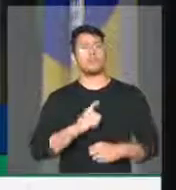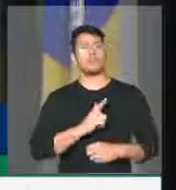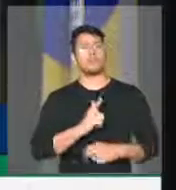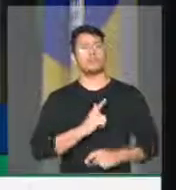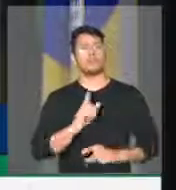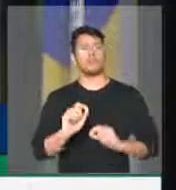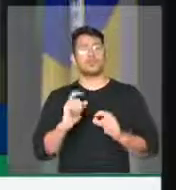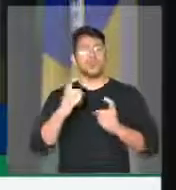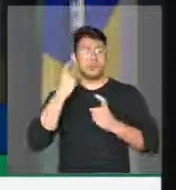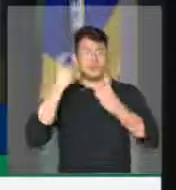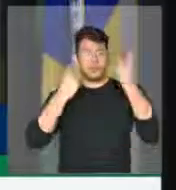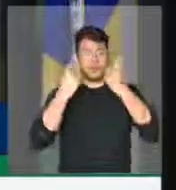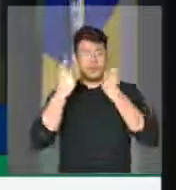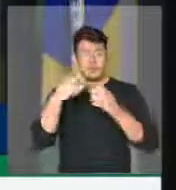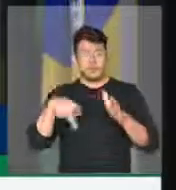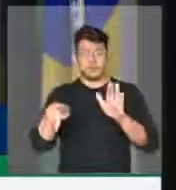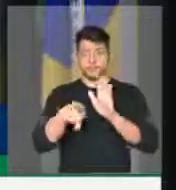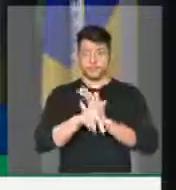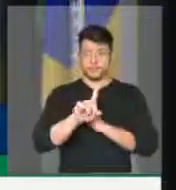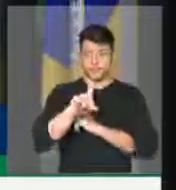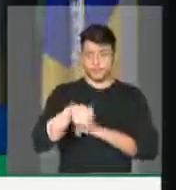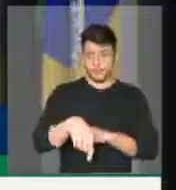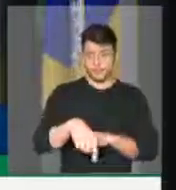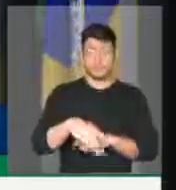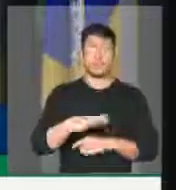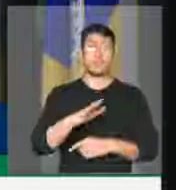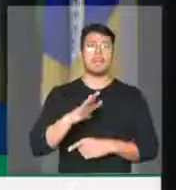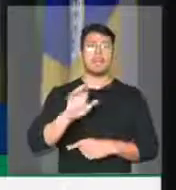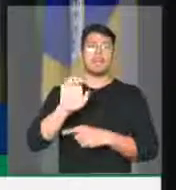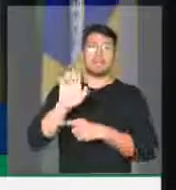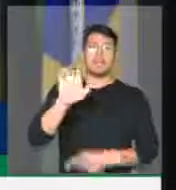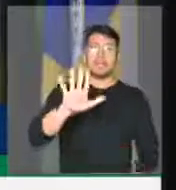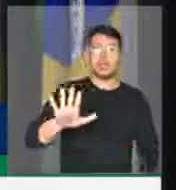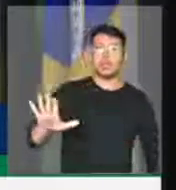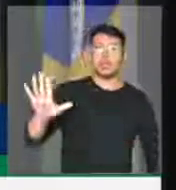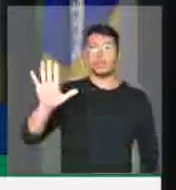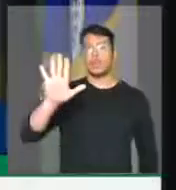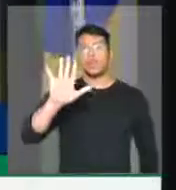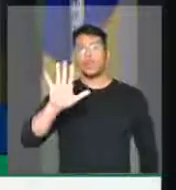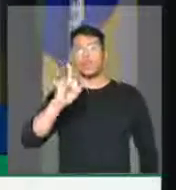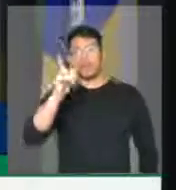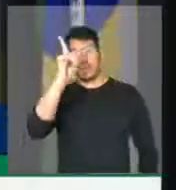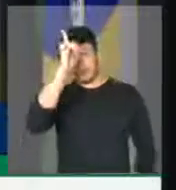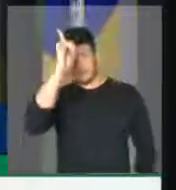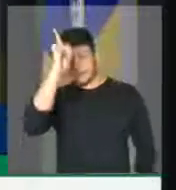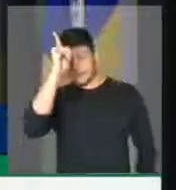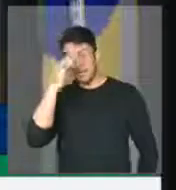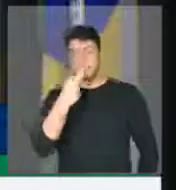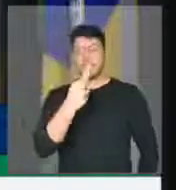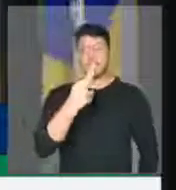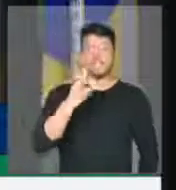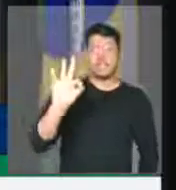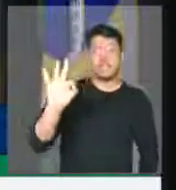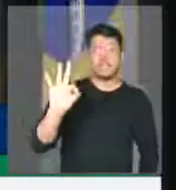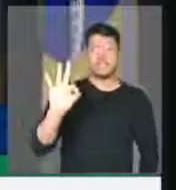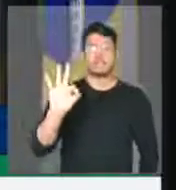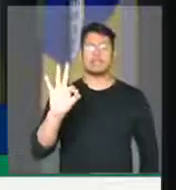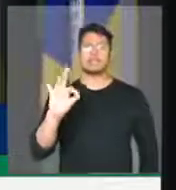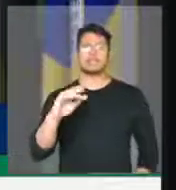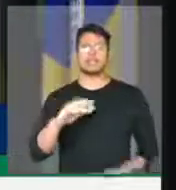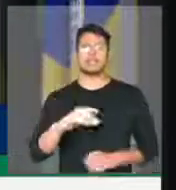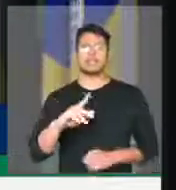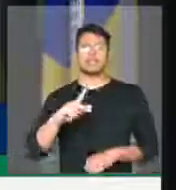Europa. Tem investido maciçamente na Alemanha, na França, nos países invadidos, nos países